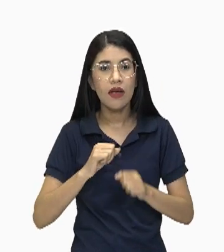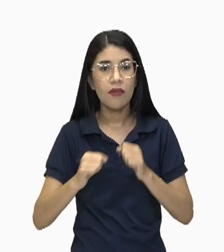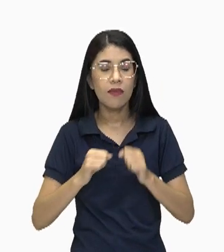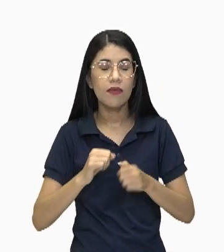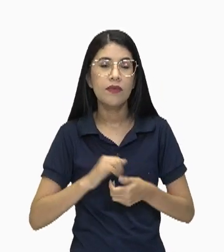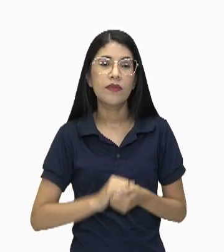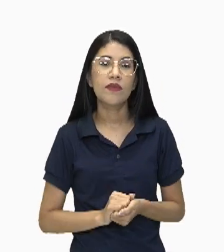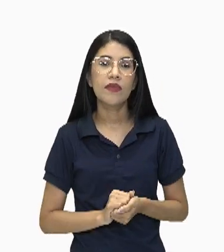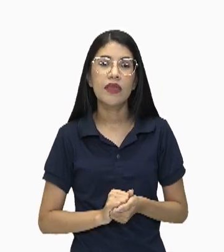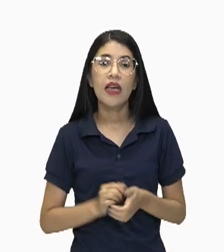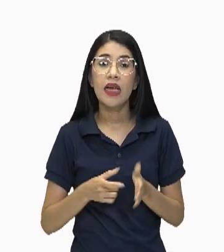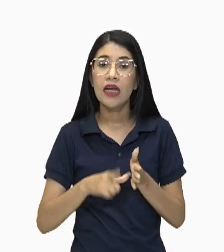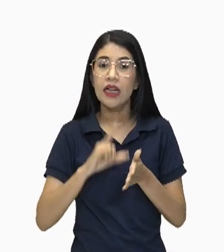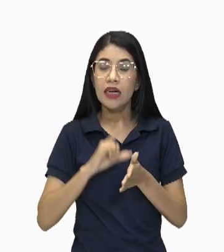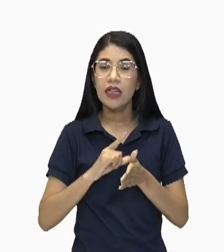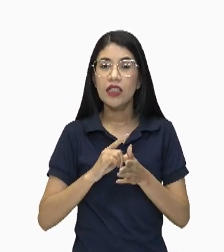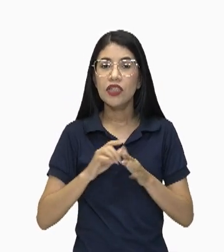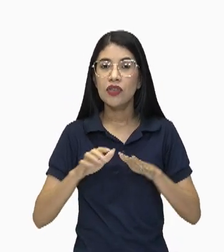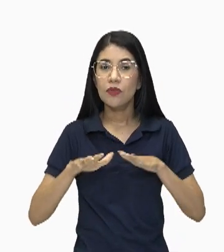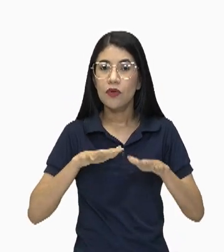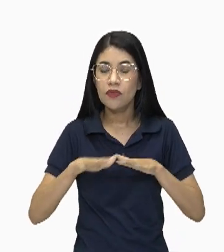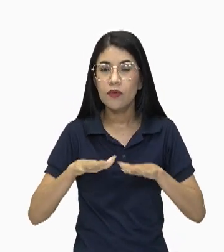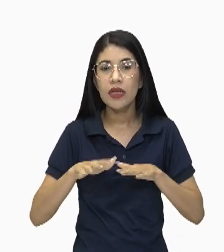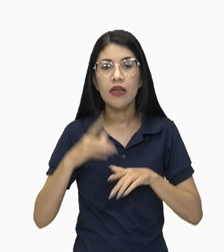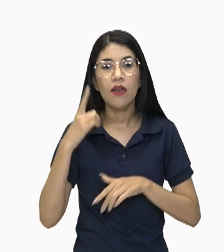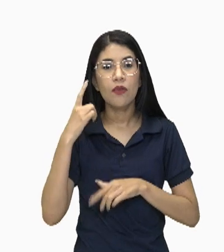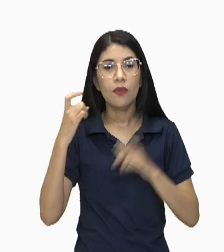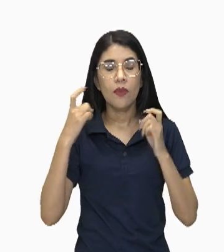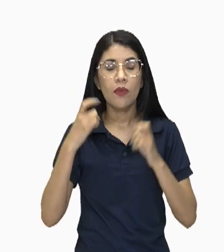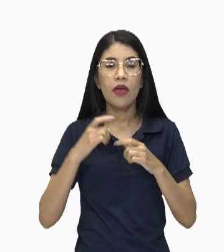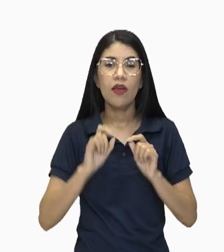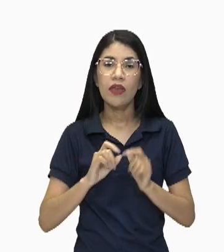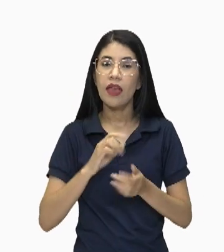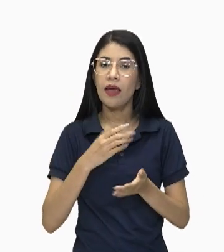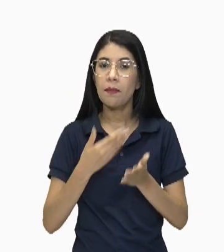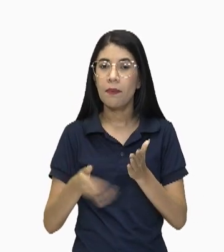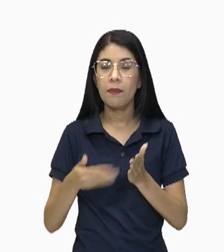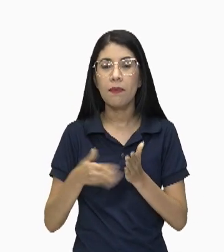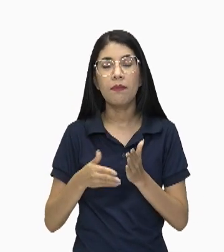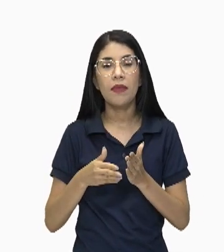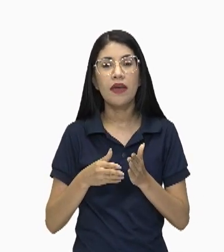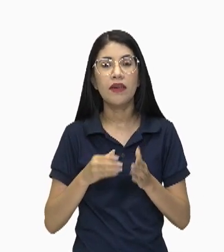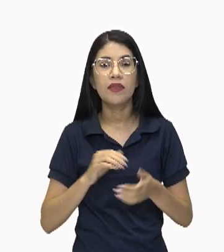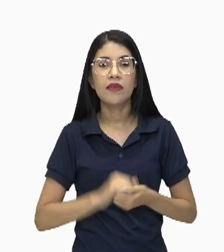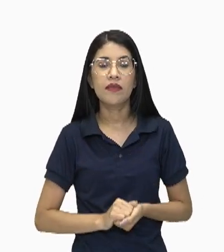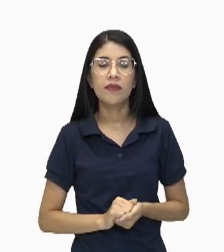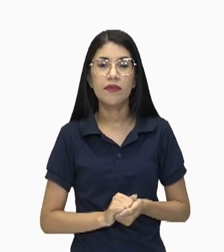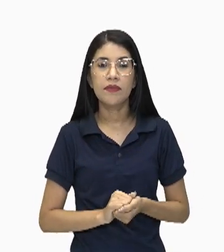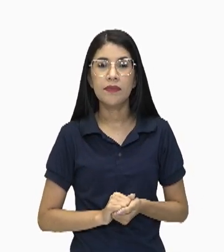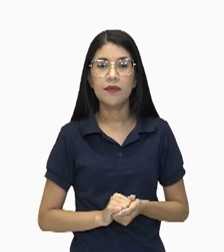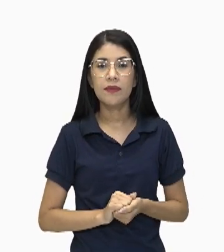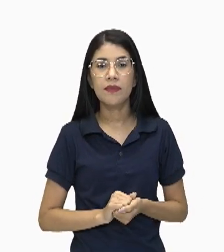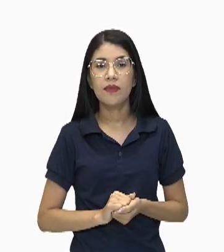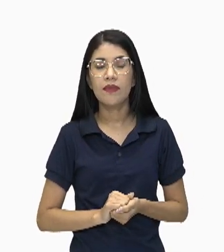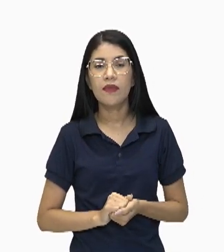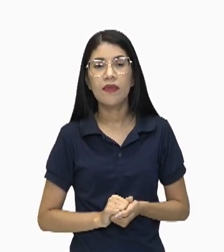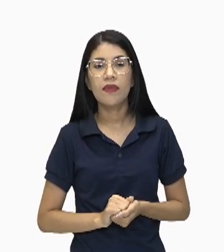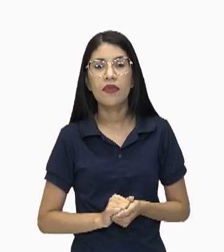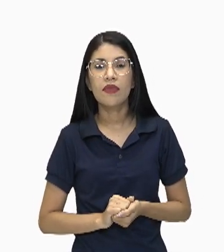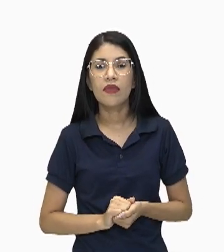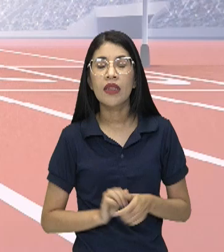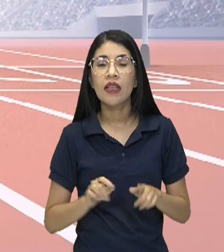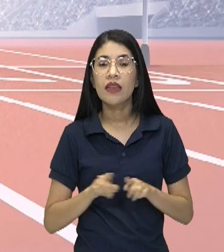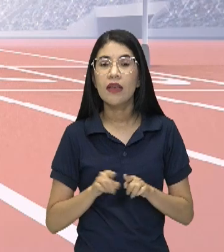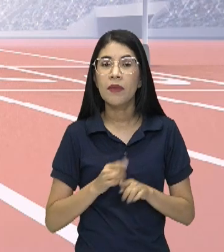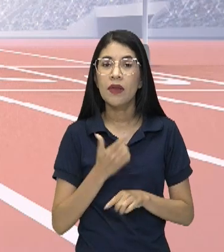movimento antes do sinal é considerado falsa partida, resultando em desclassificação, queima a largada, ok? Outras